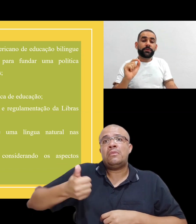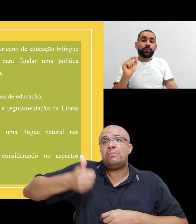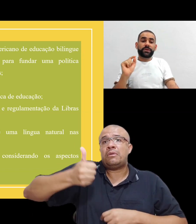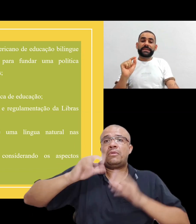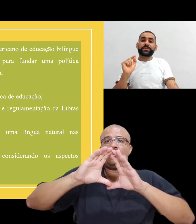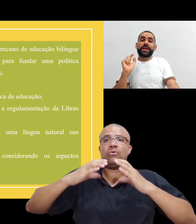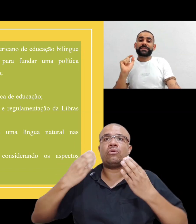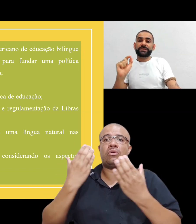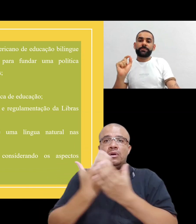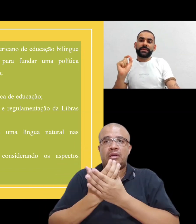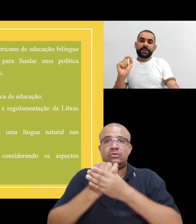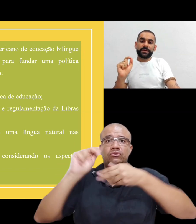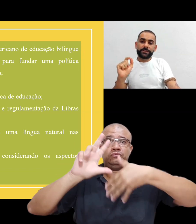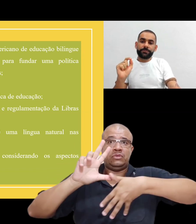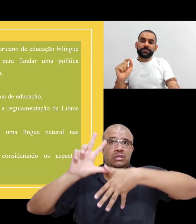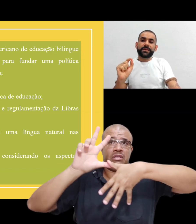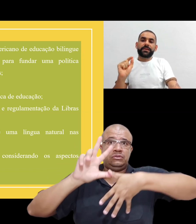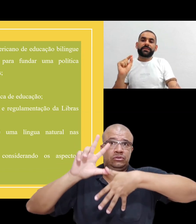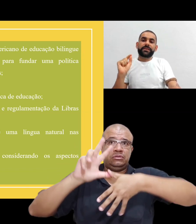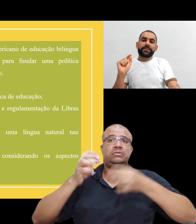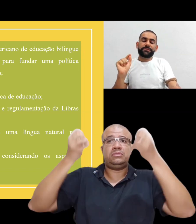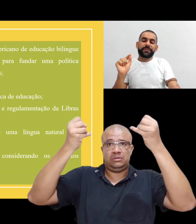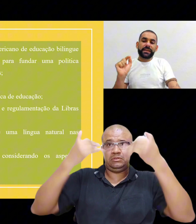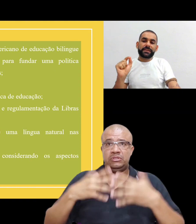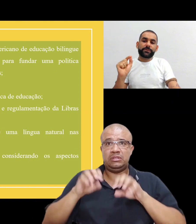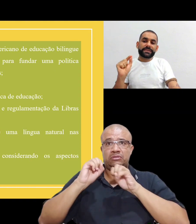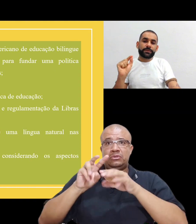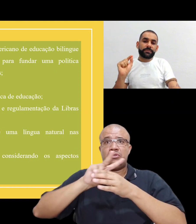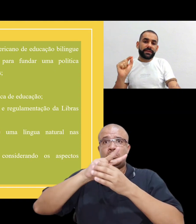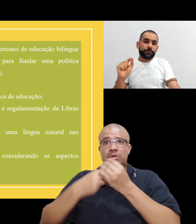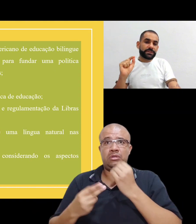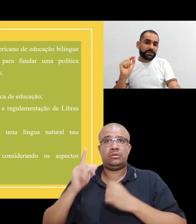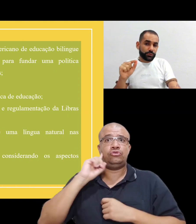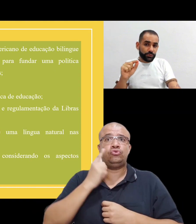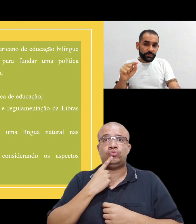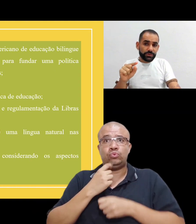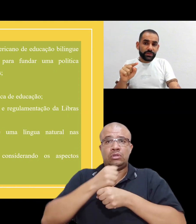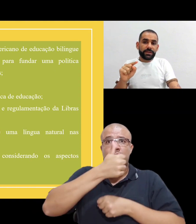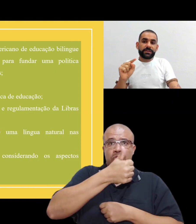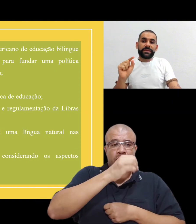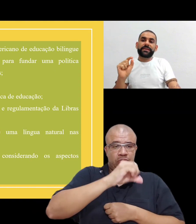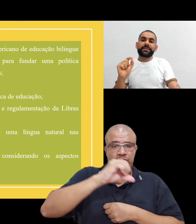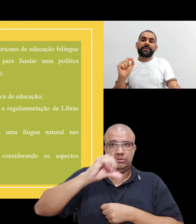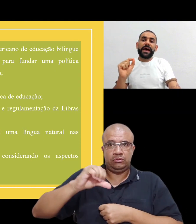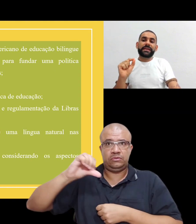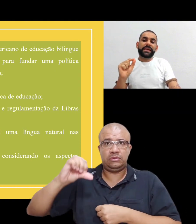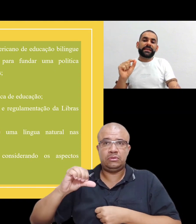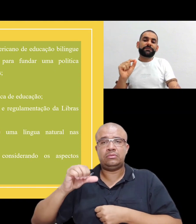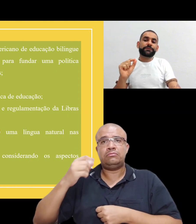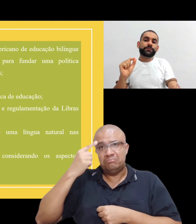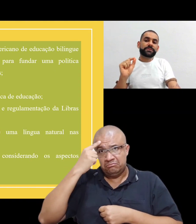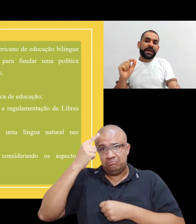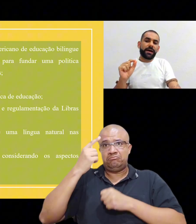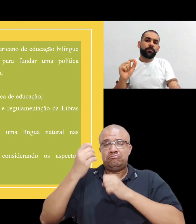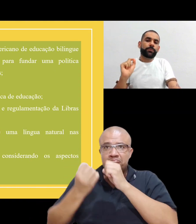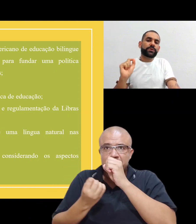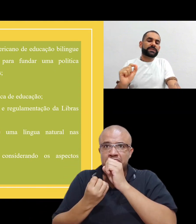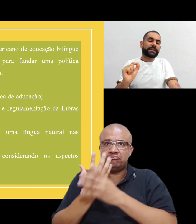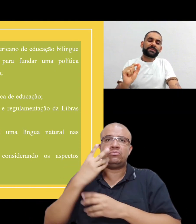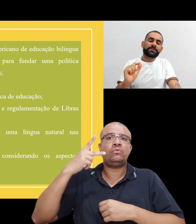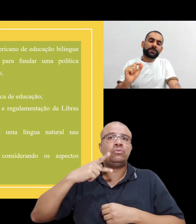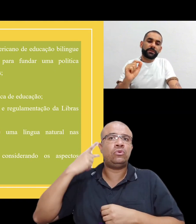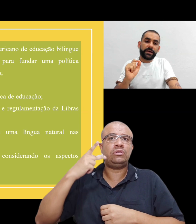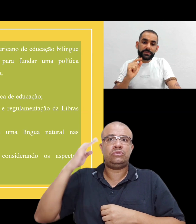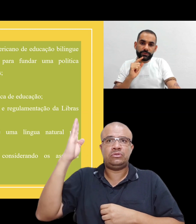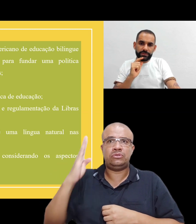o primeiro congresso latino-americano que fala da educação bilíngue de surdos, né? Que a ideia era fundar uma